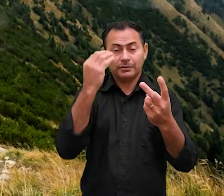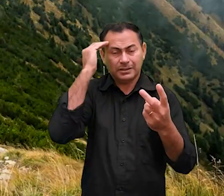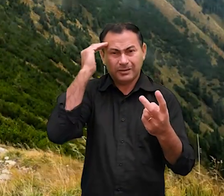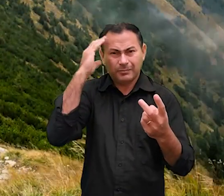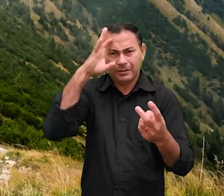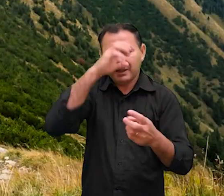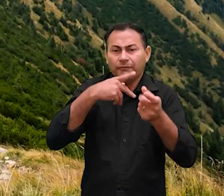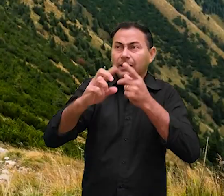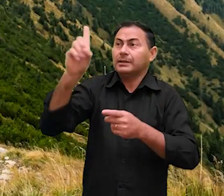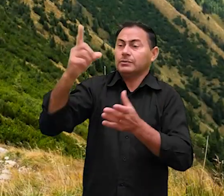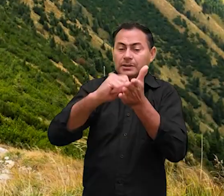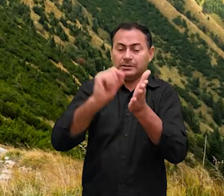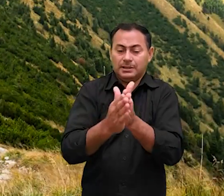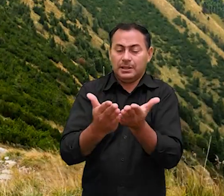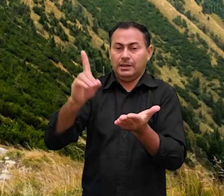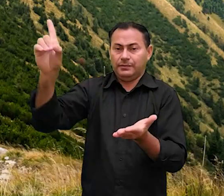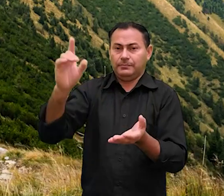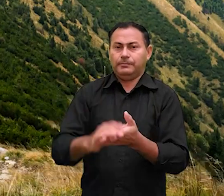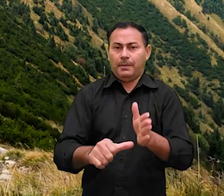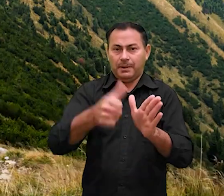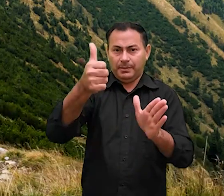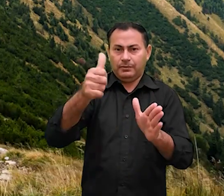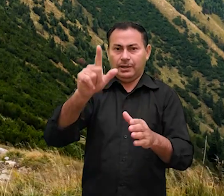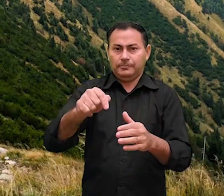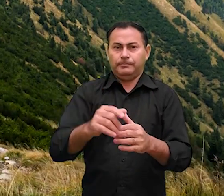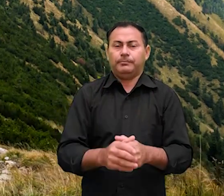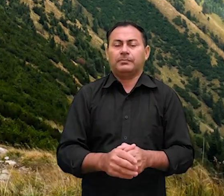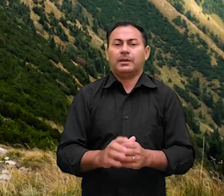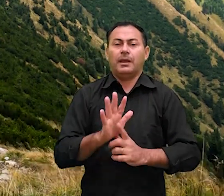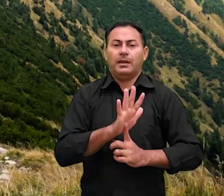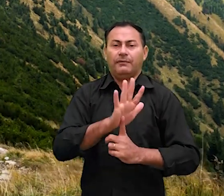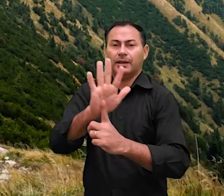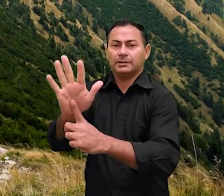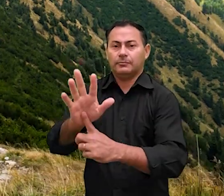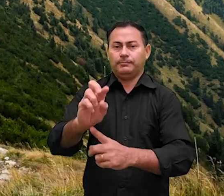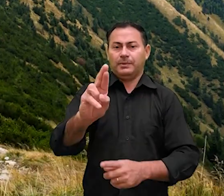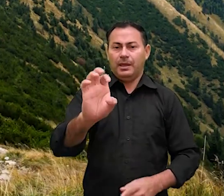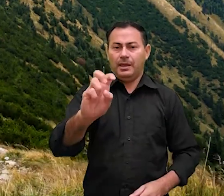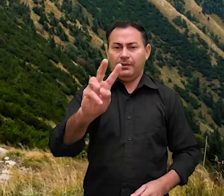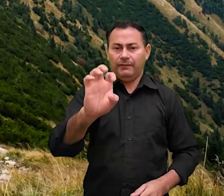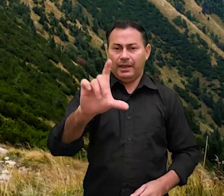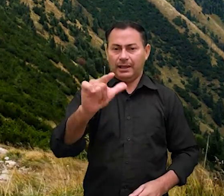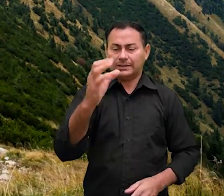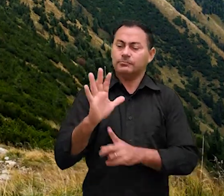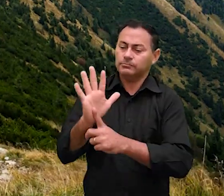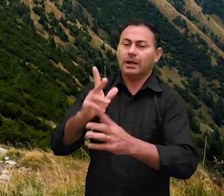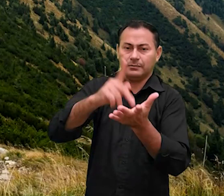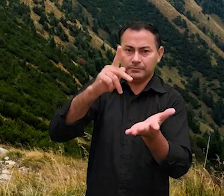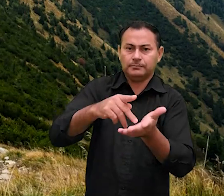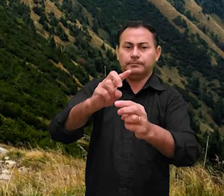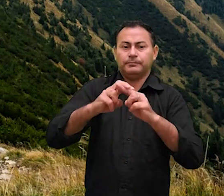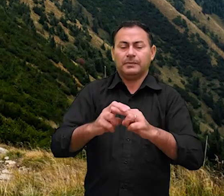nos referimos a Deus escrevendo esses livros. O primeiro é revelação. Ele revela a